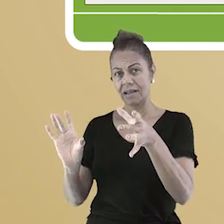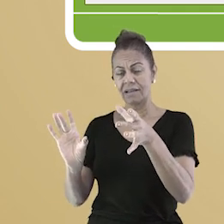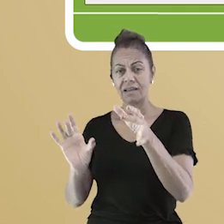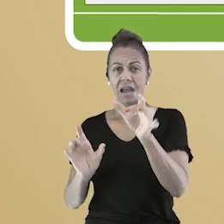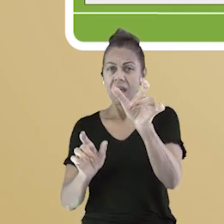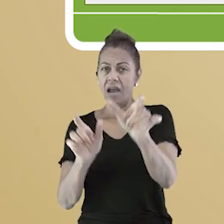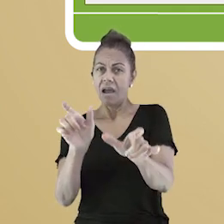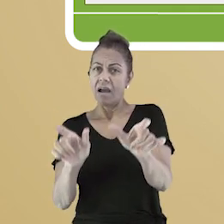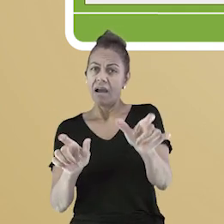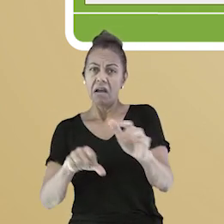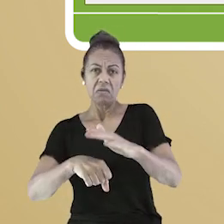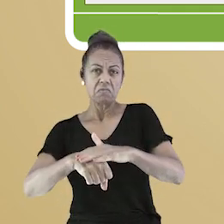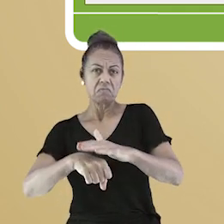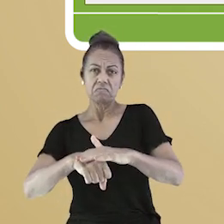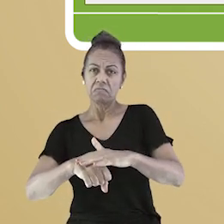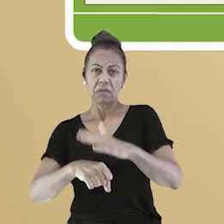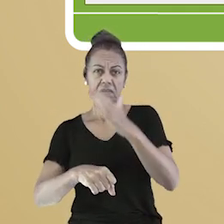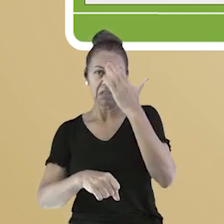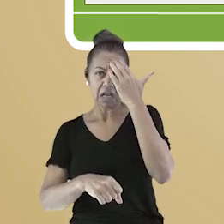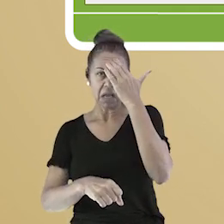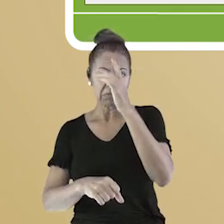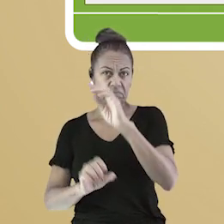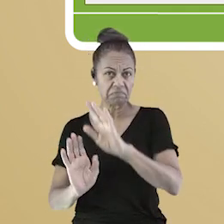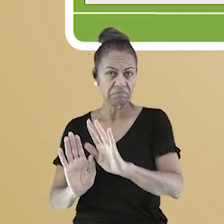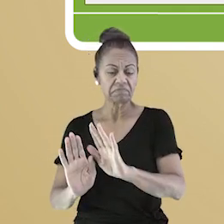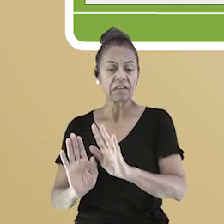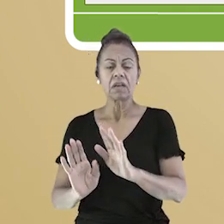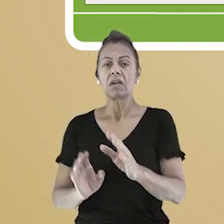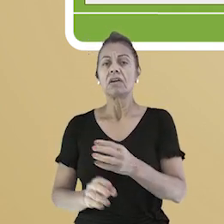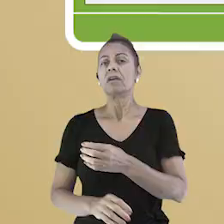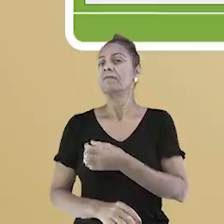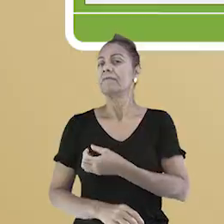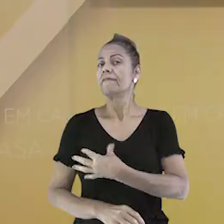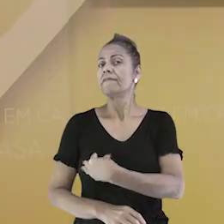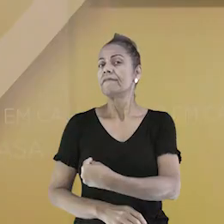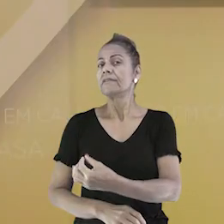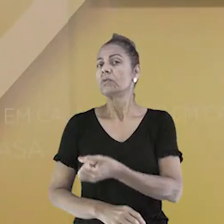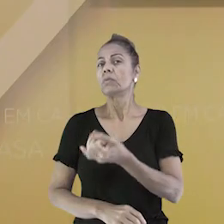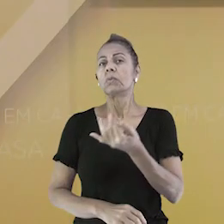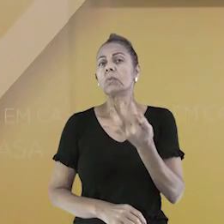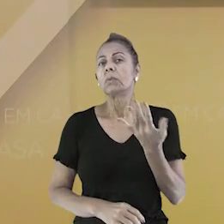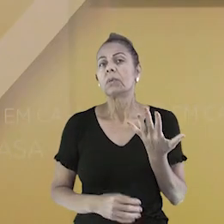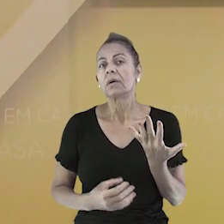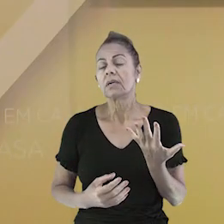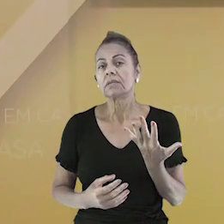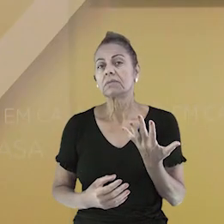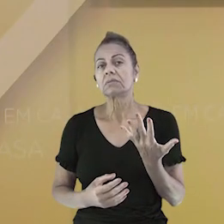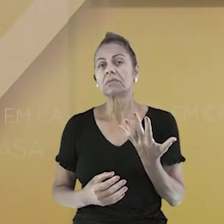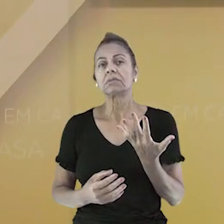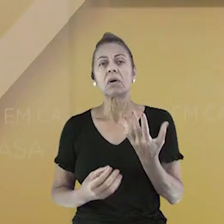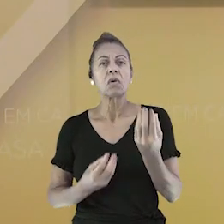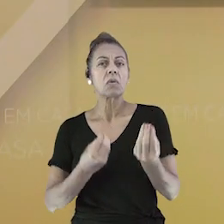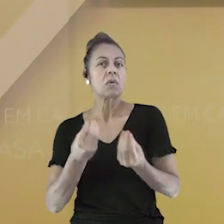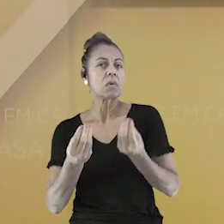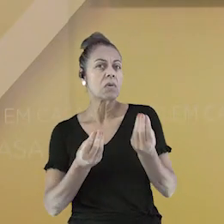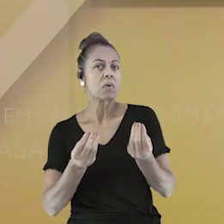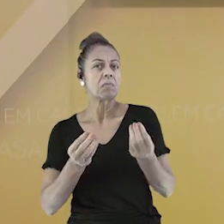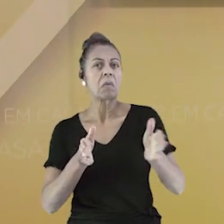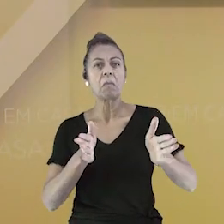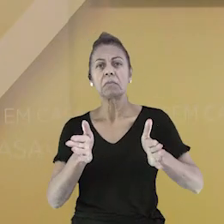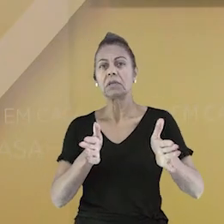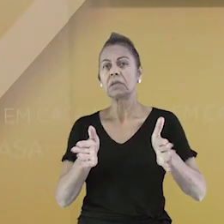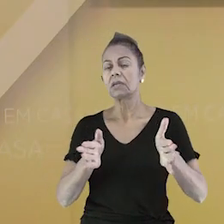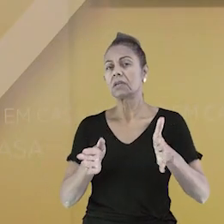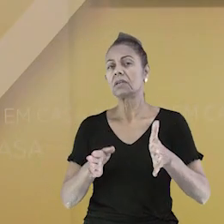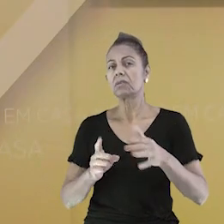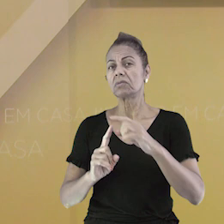coisas, a livre opção de indivíduos por querer ou não ter filhos, quantos filhos querem ter e quando